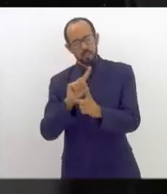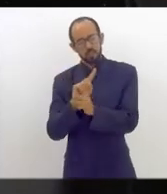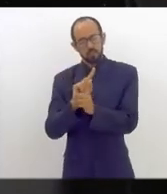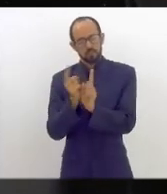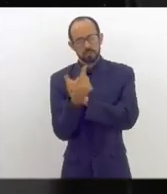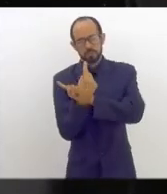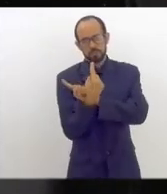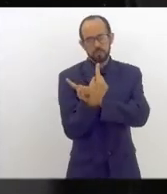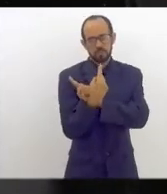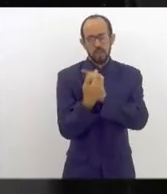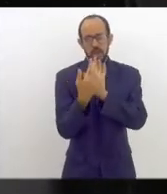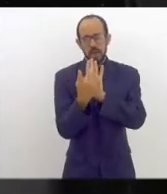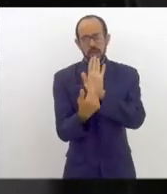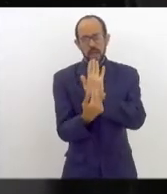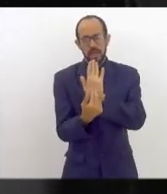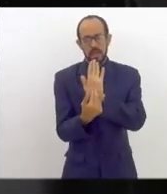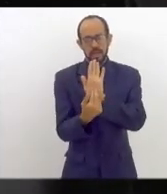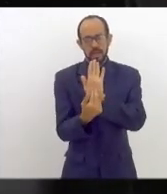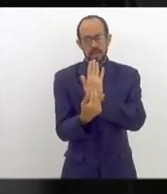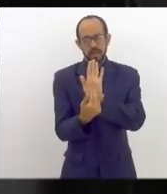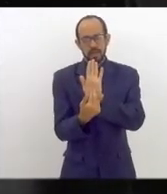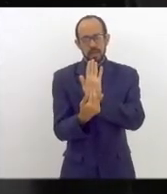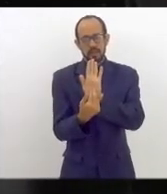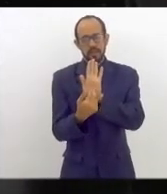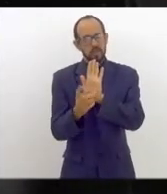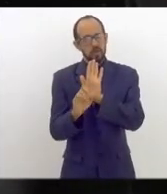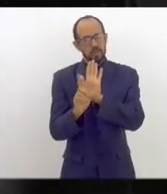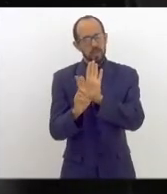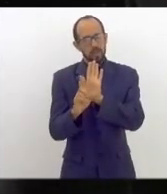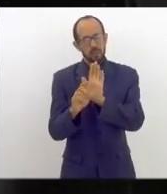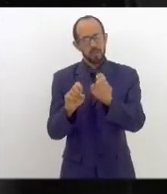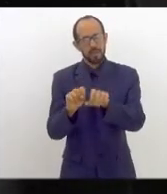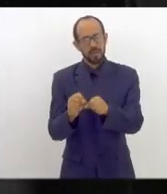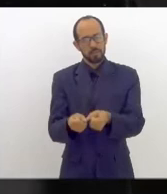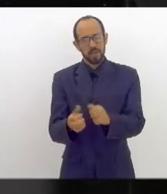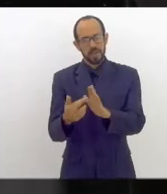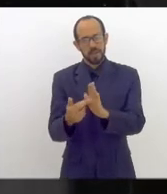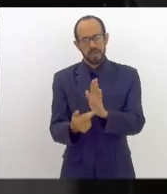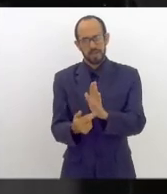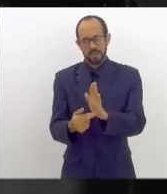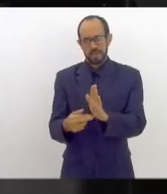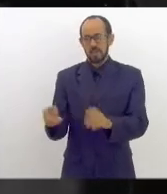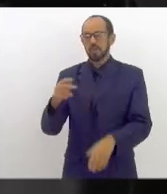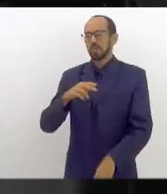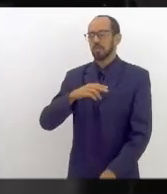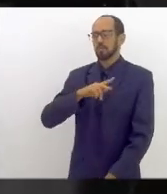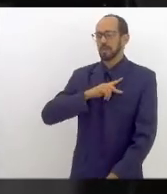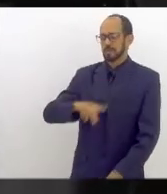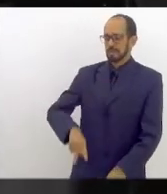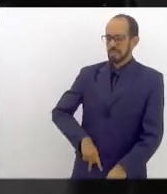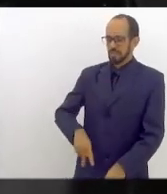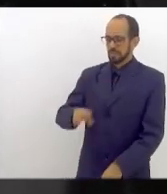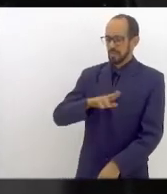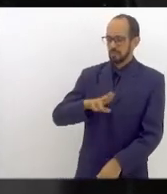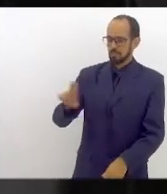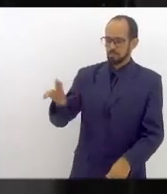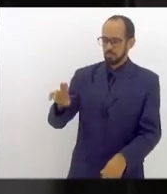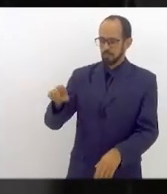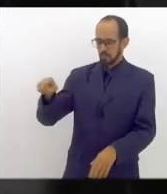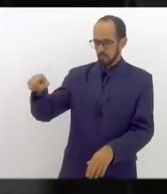protocolo e deixar o nosso presidente da mesa a quem eu deveria